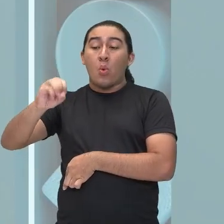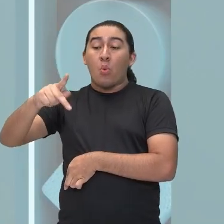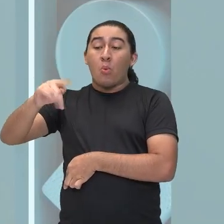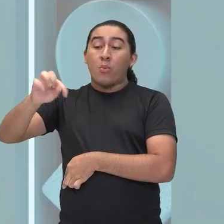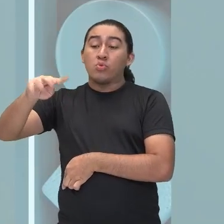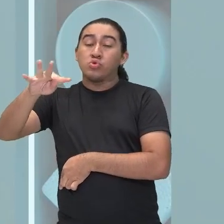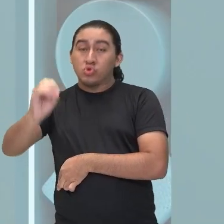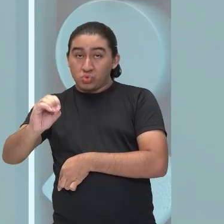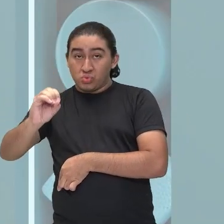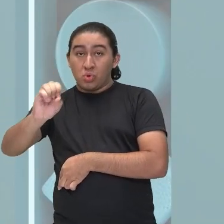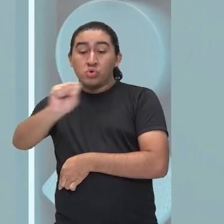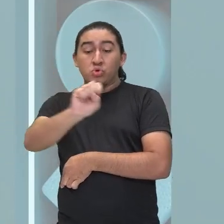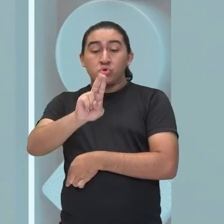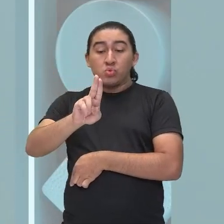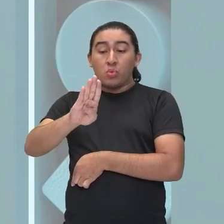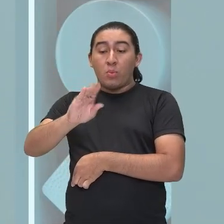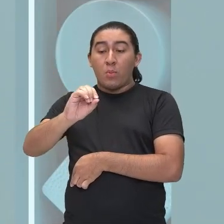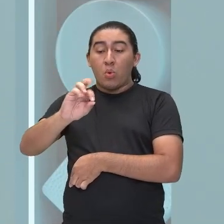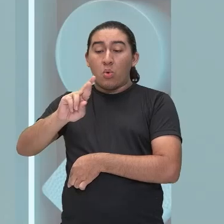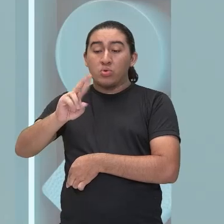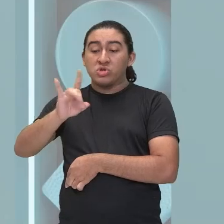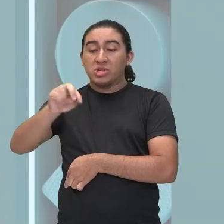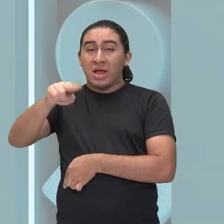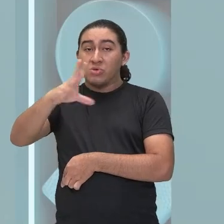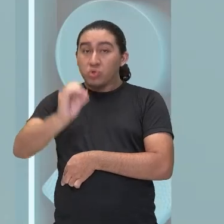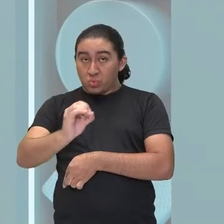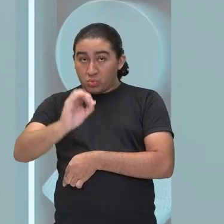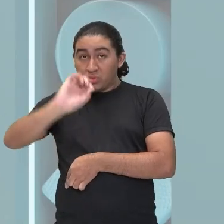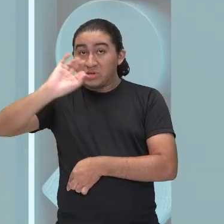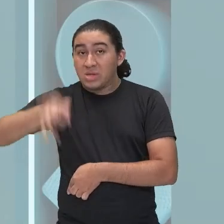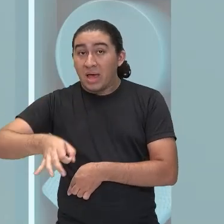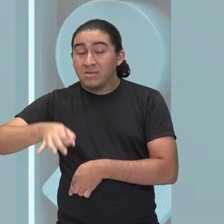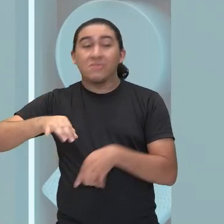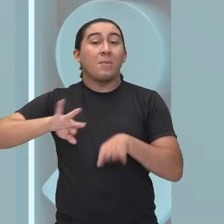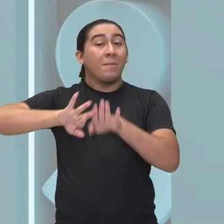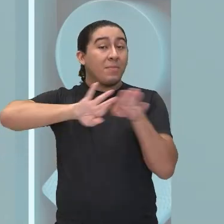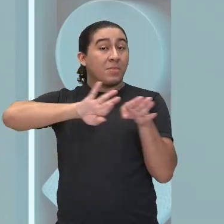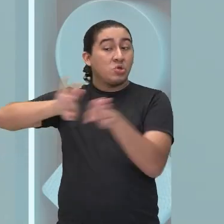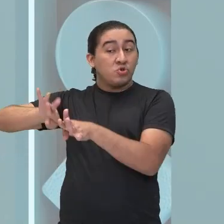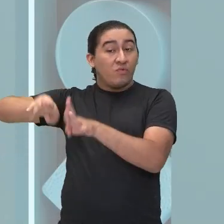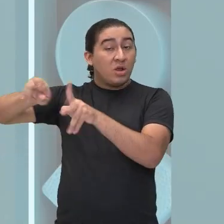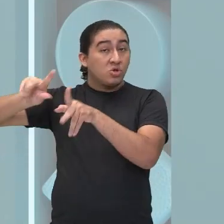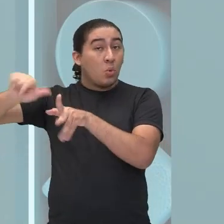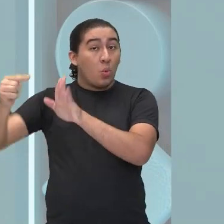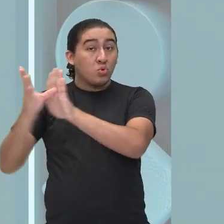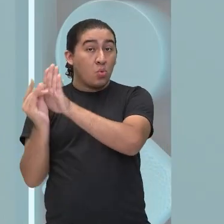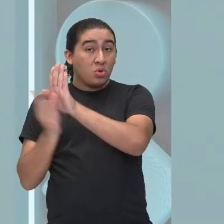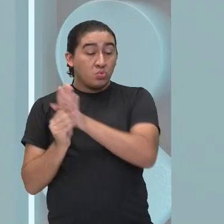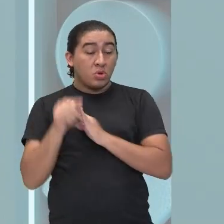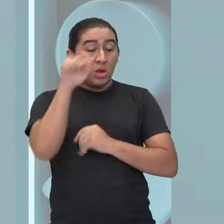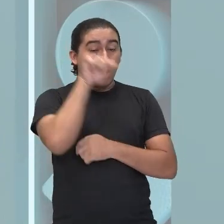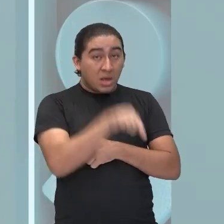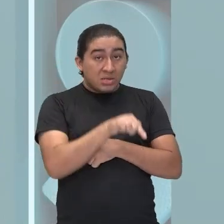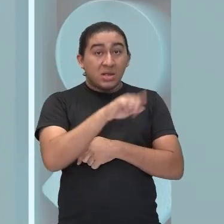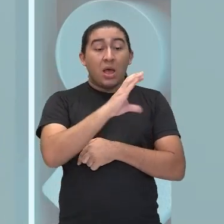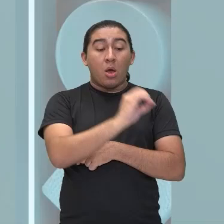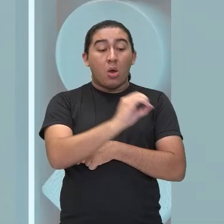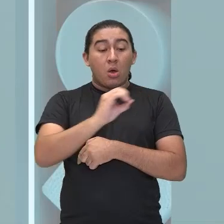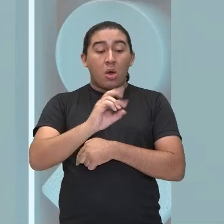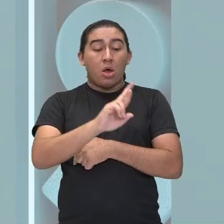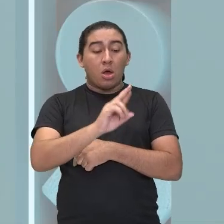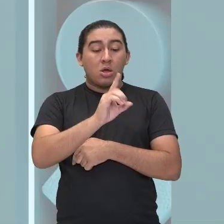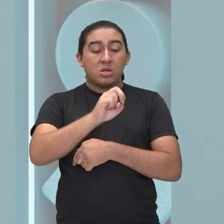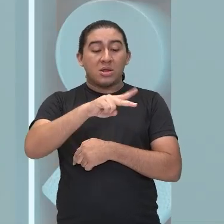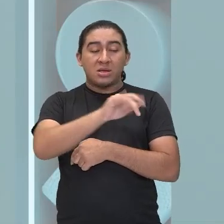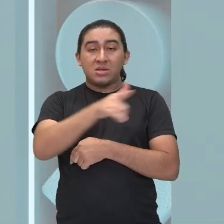subordinação. Não é o caso aqui ainda. Aqui estamos tratando de coordenação. Aqui, essas relações